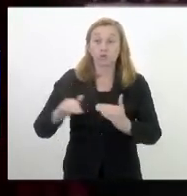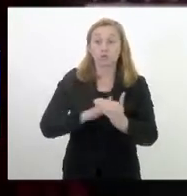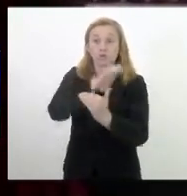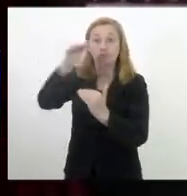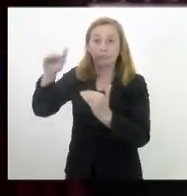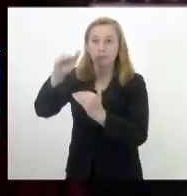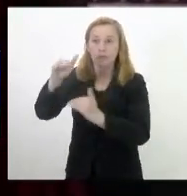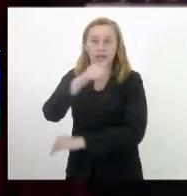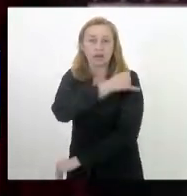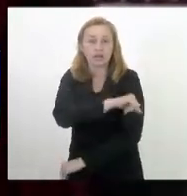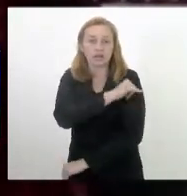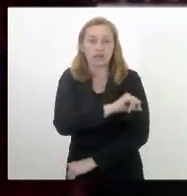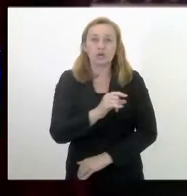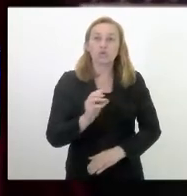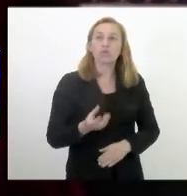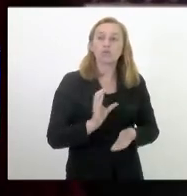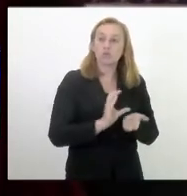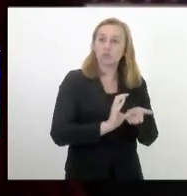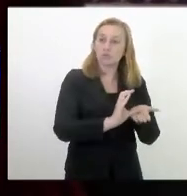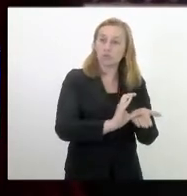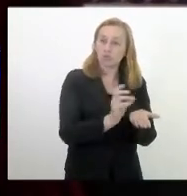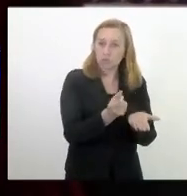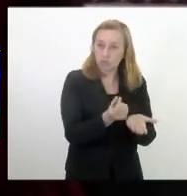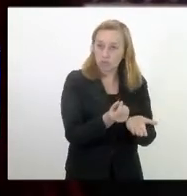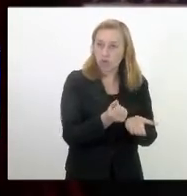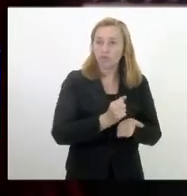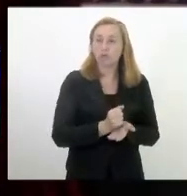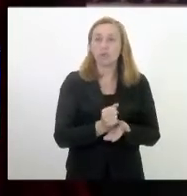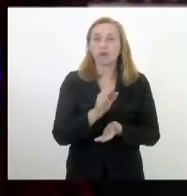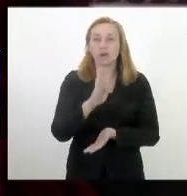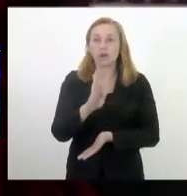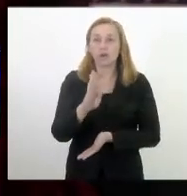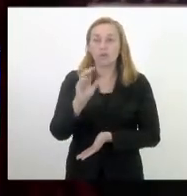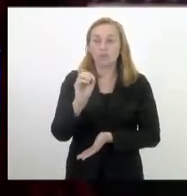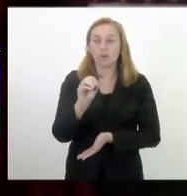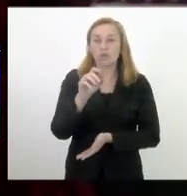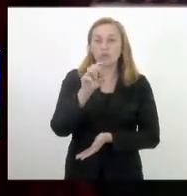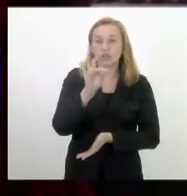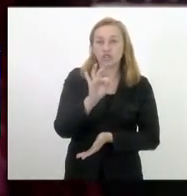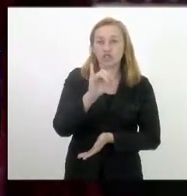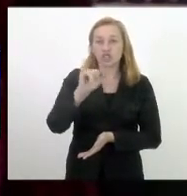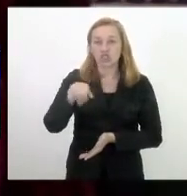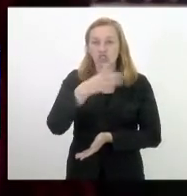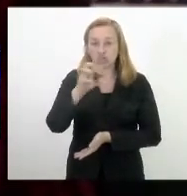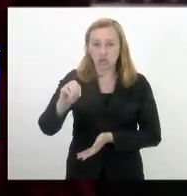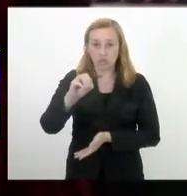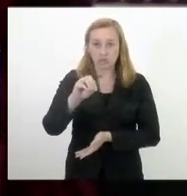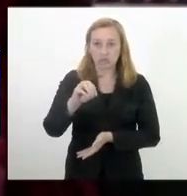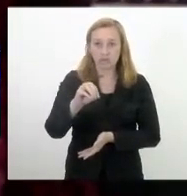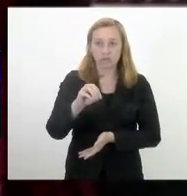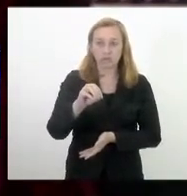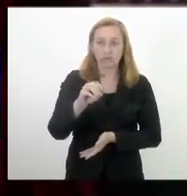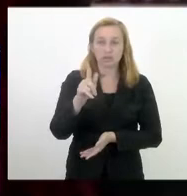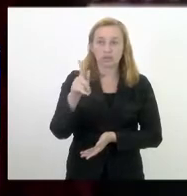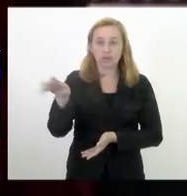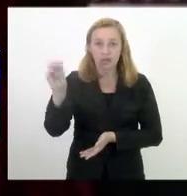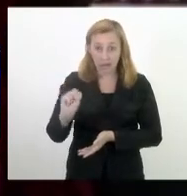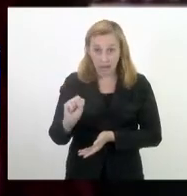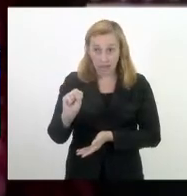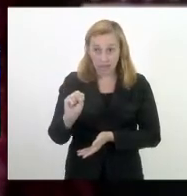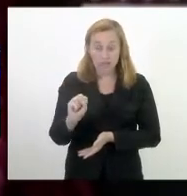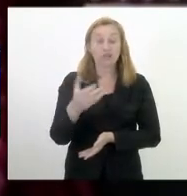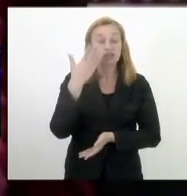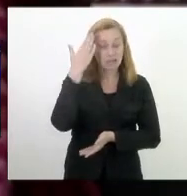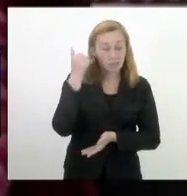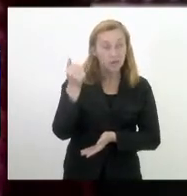valor específico para aquisição de botijão de gás, e a gente sabe das questões que estão afetas a esse